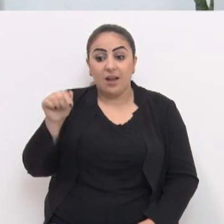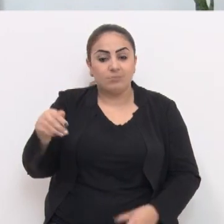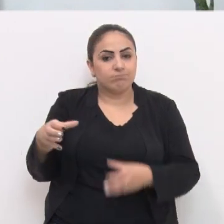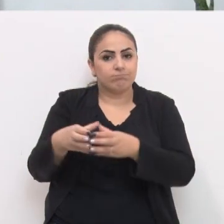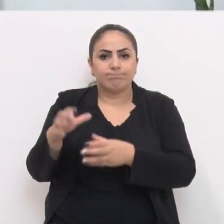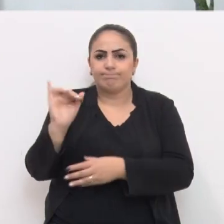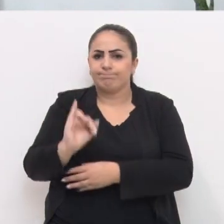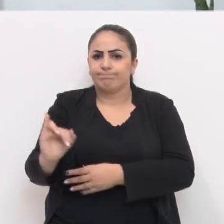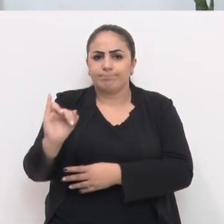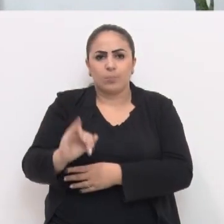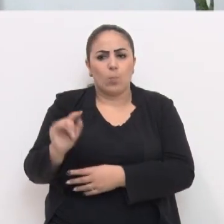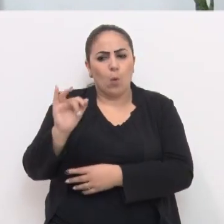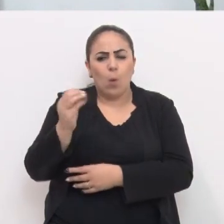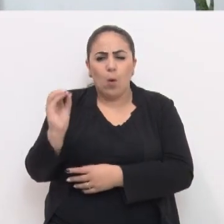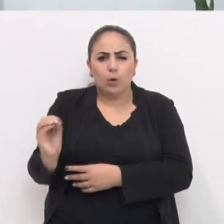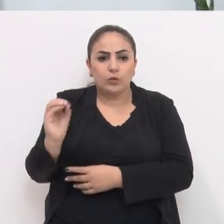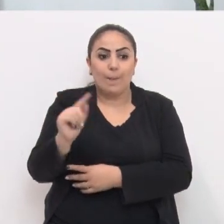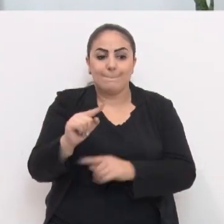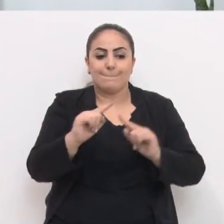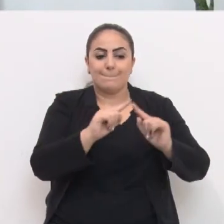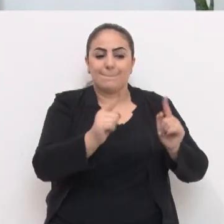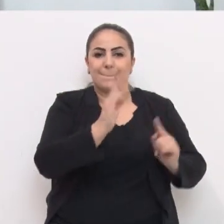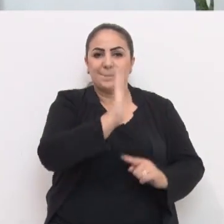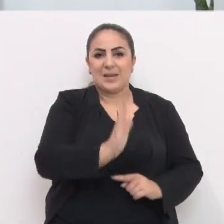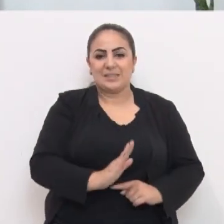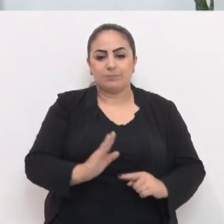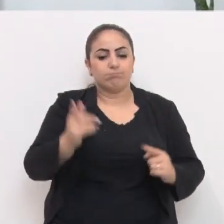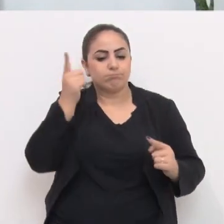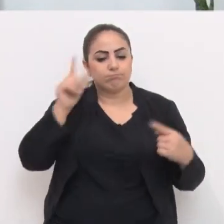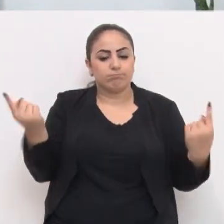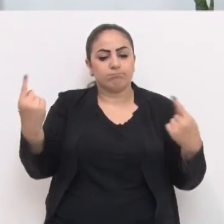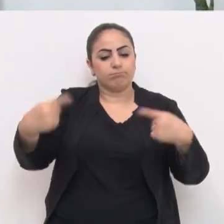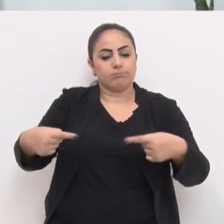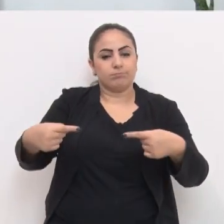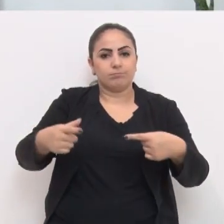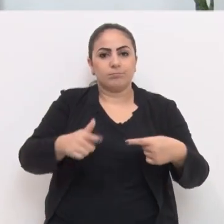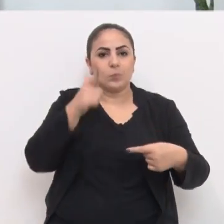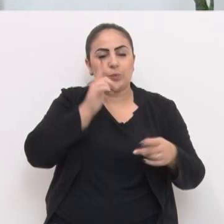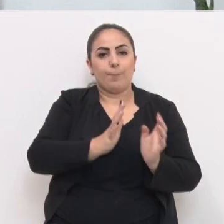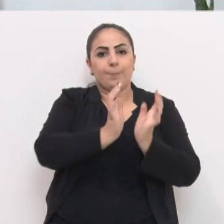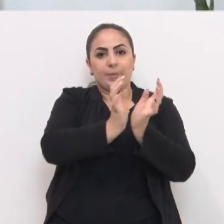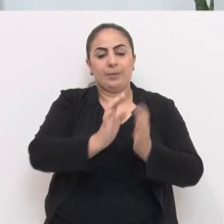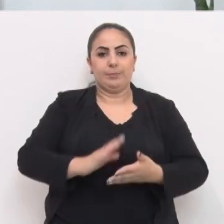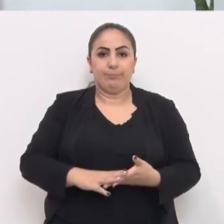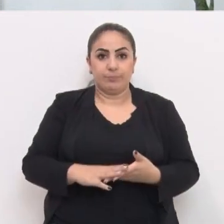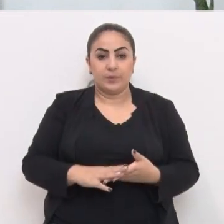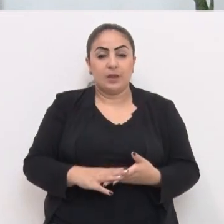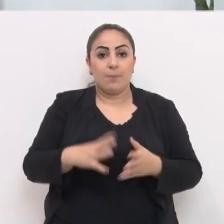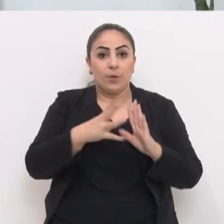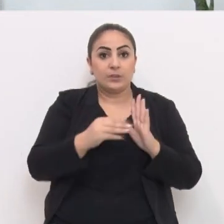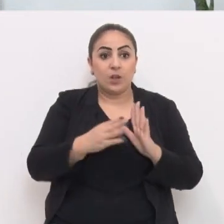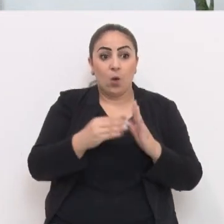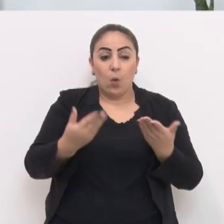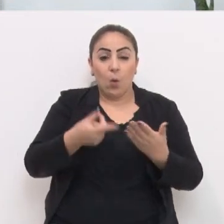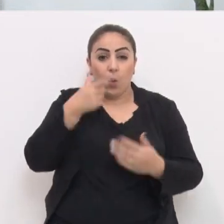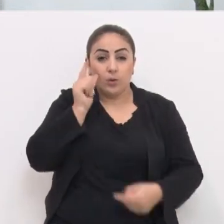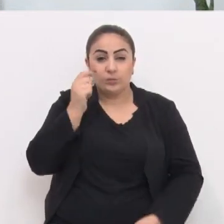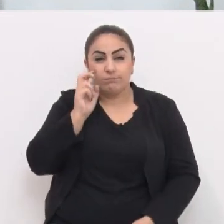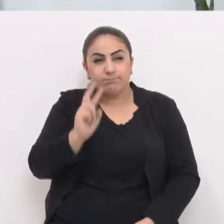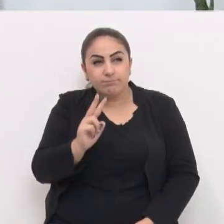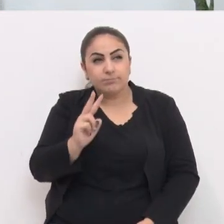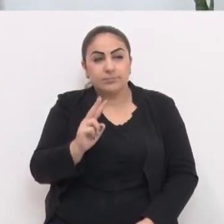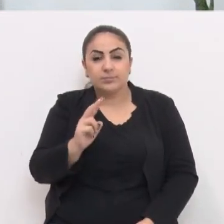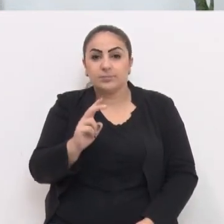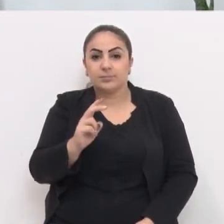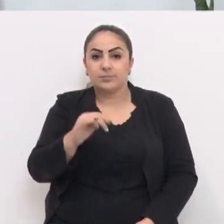uma excelente seleção, mas o Brasil foi guerreiro e serviu de exemplo, né? Eu ontem, assistindo o jogo do Internacional,